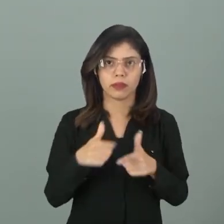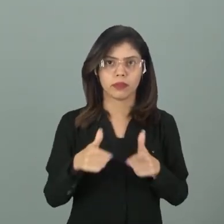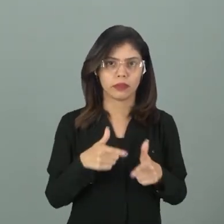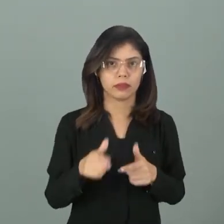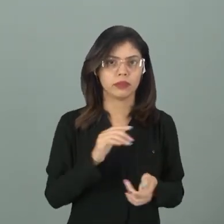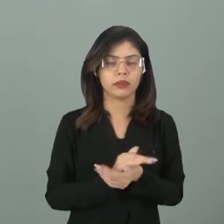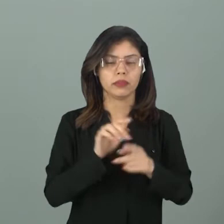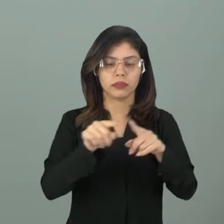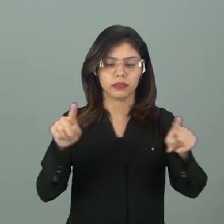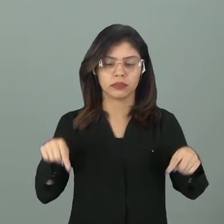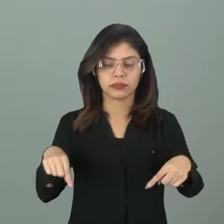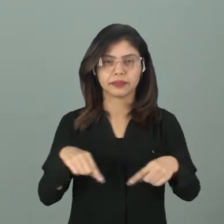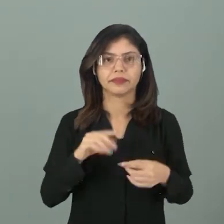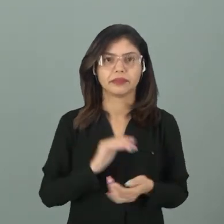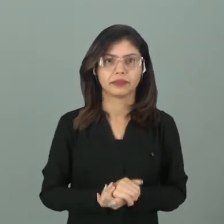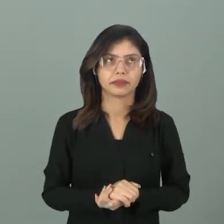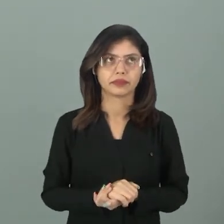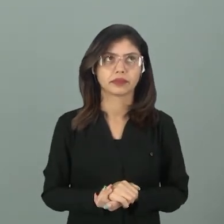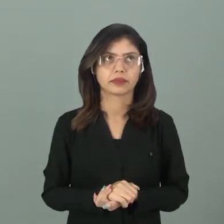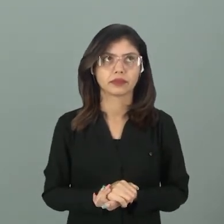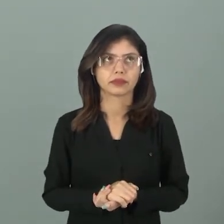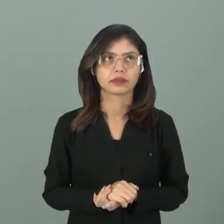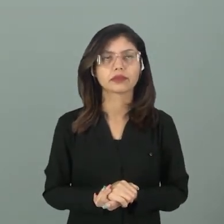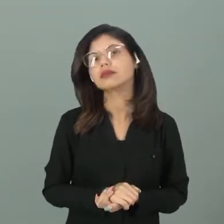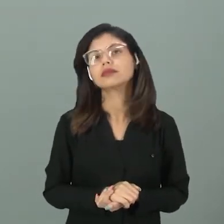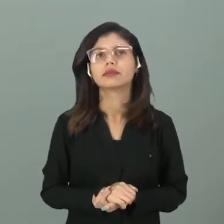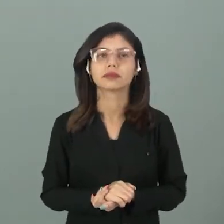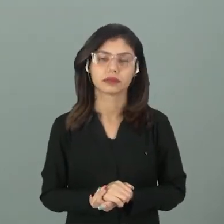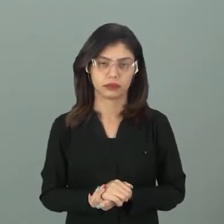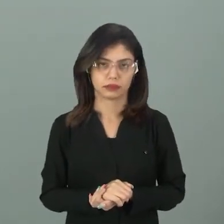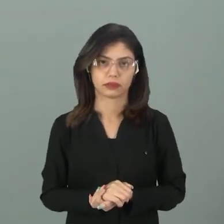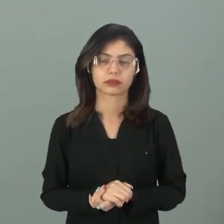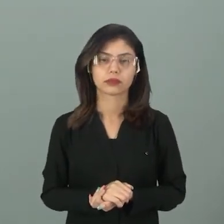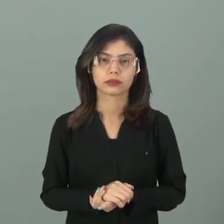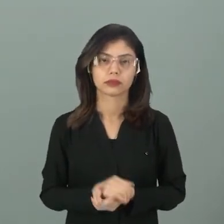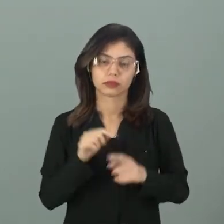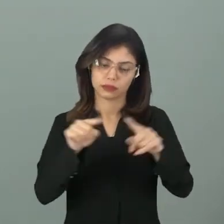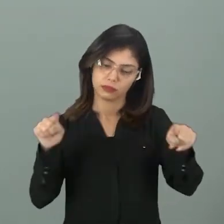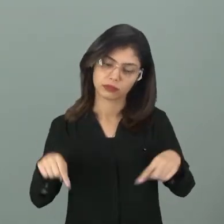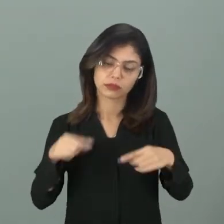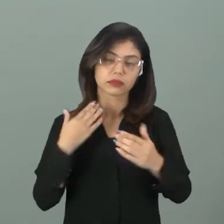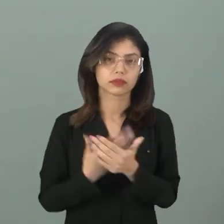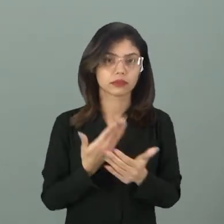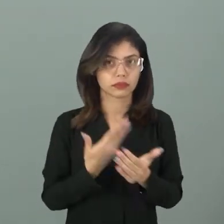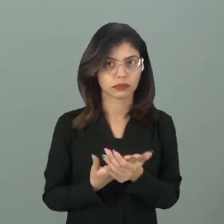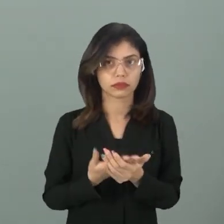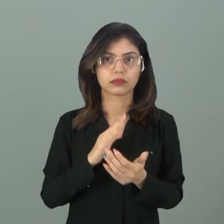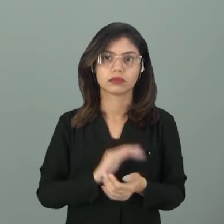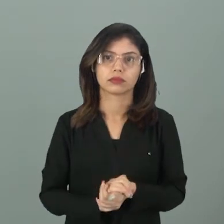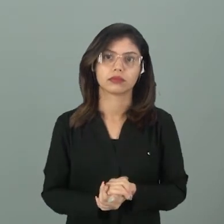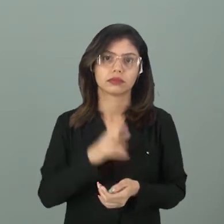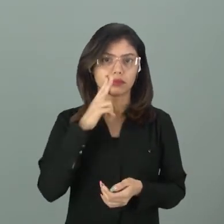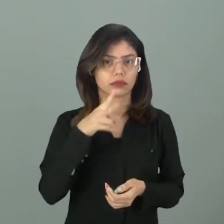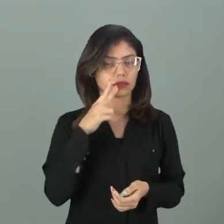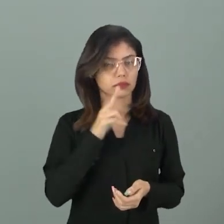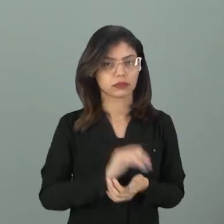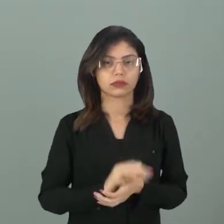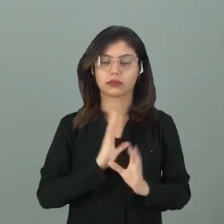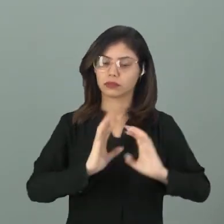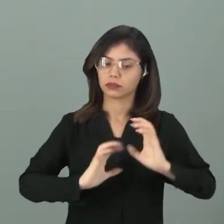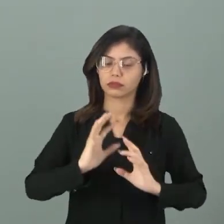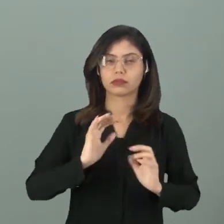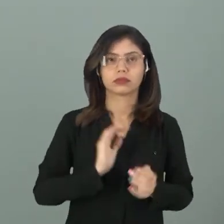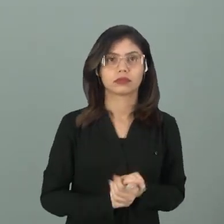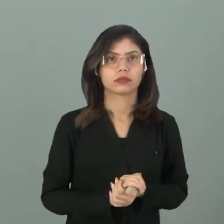em sala de aula, em nossas aulas. Né? E em sala de aula, quando a gente vai trabalhar um texto com vocês, a gente vê os